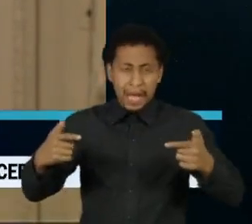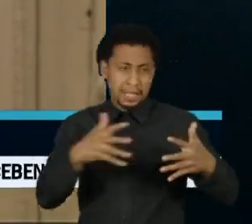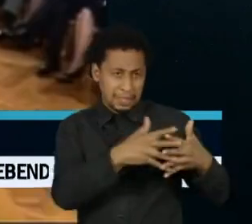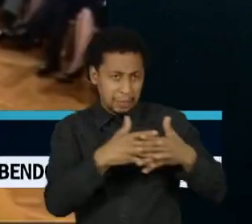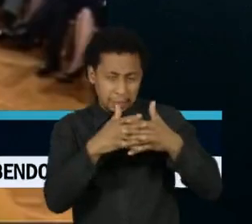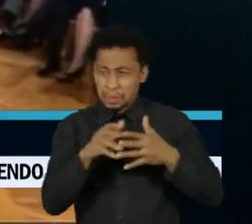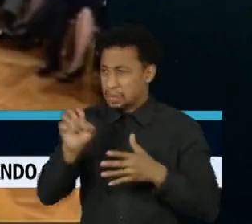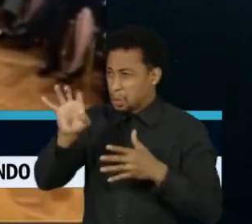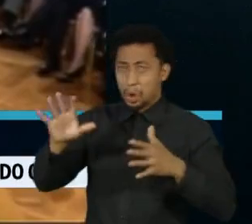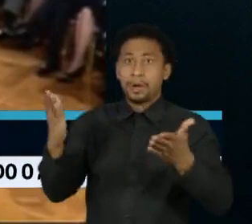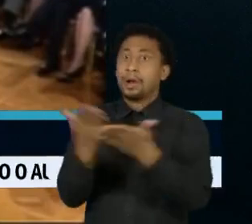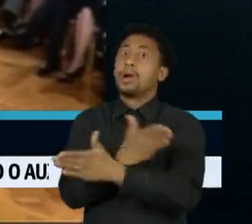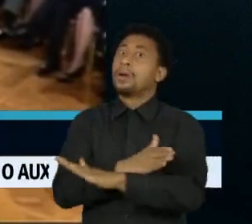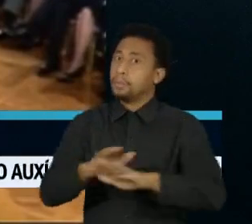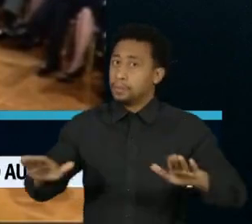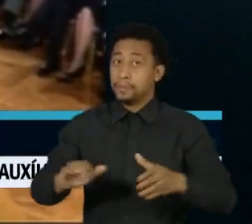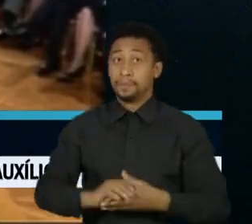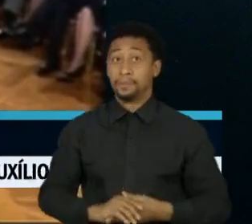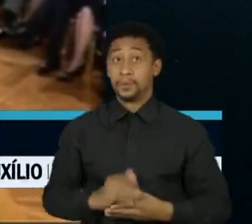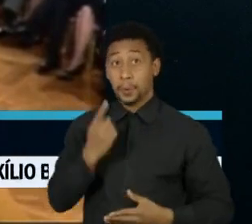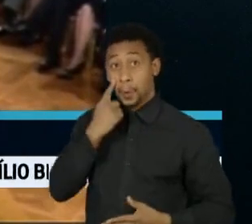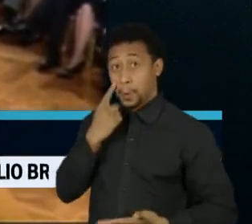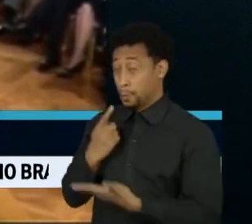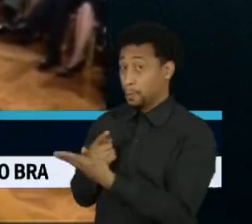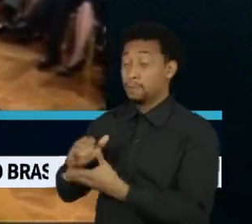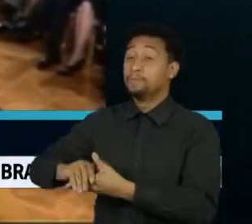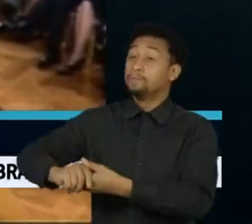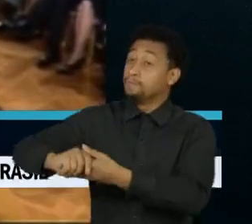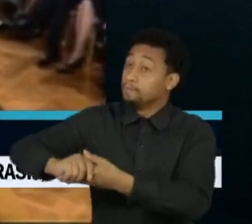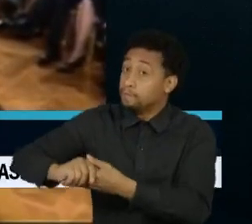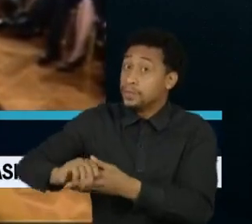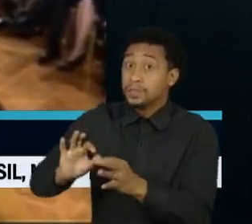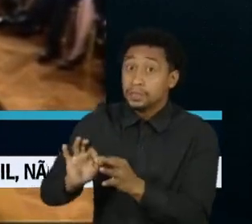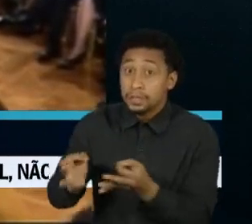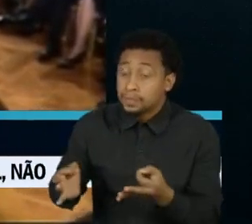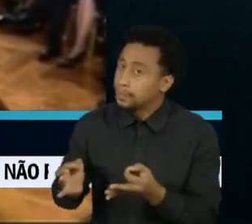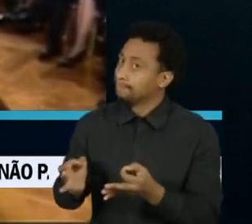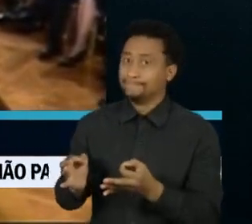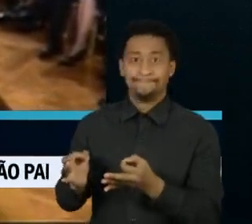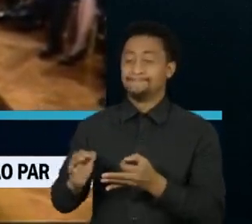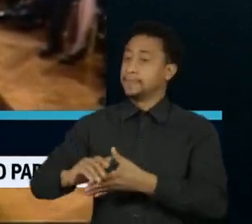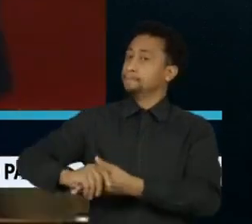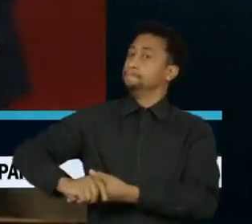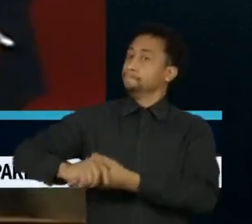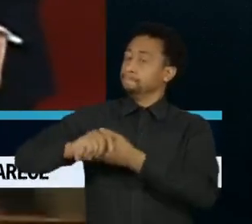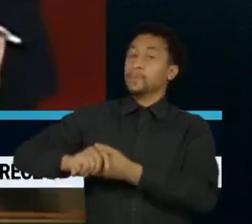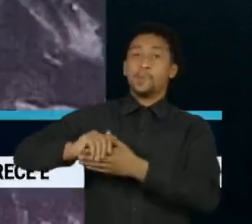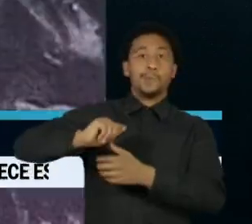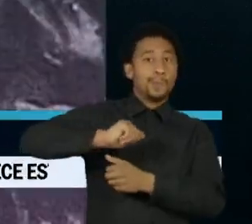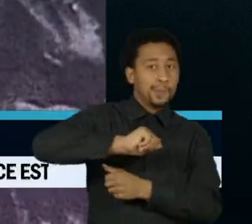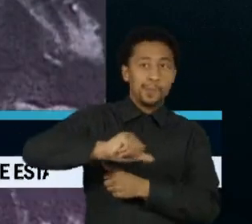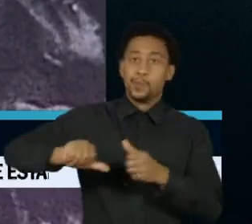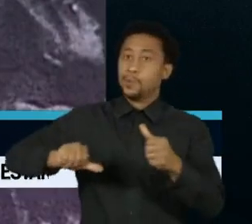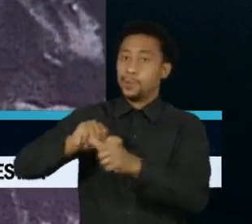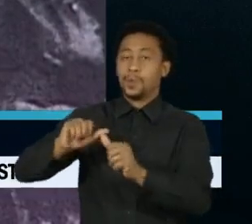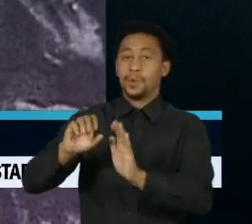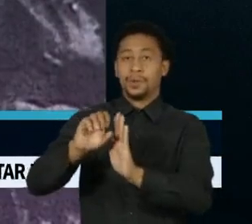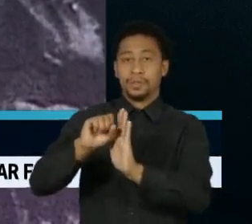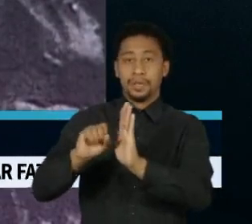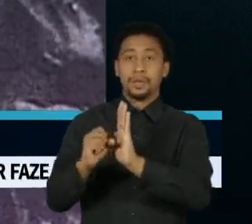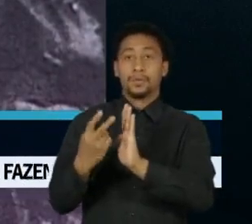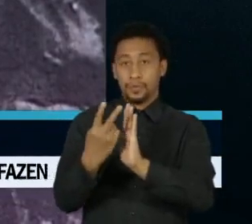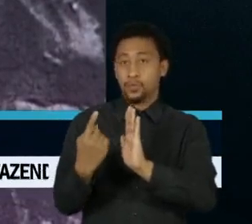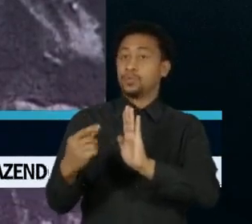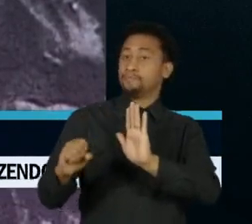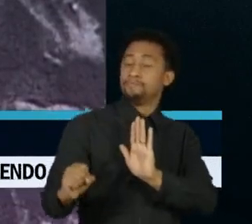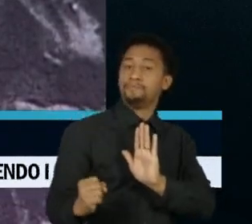Este é mais do que um aperto de mão entre cavalheiros. Foi um dos gestos que mudaram o século XX. Um de seus